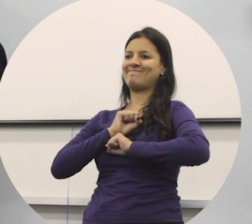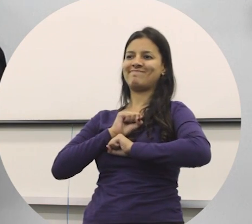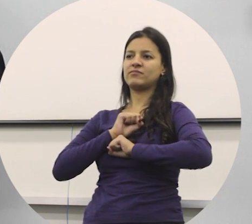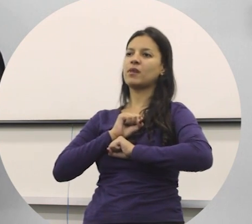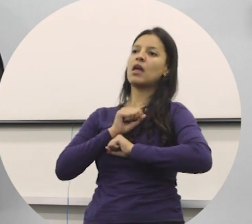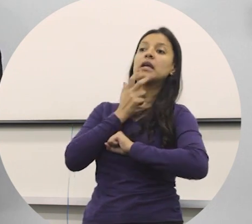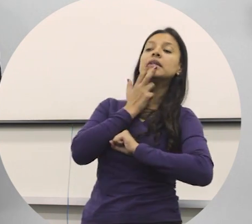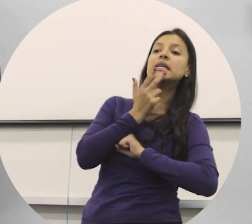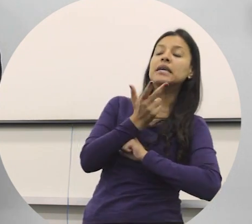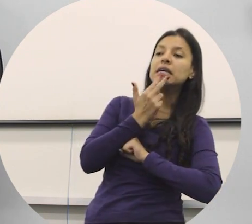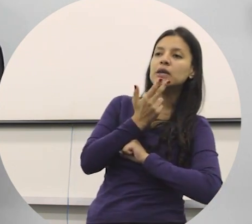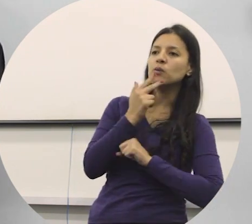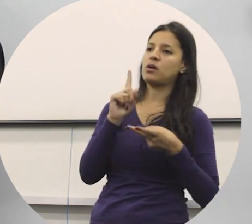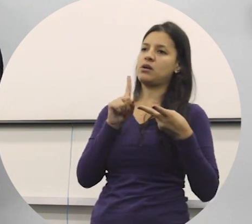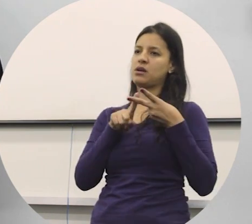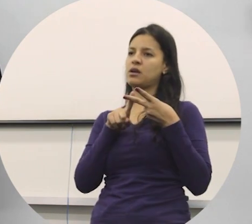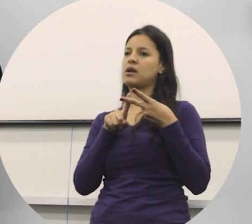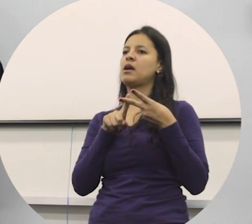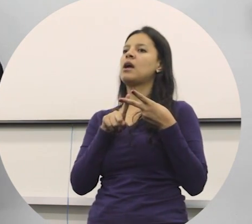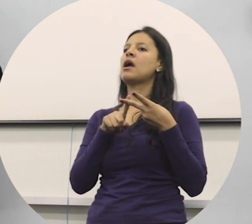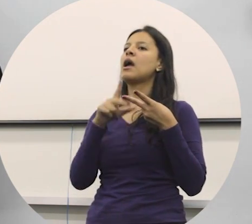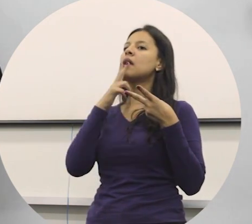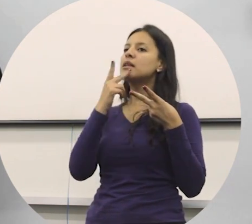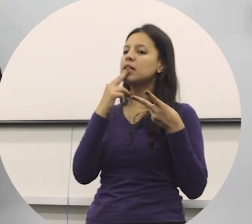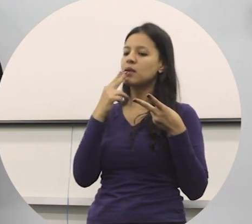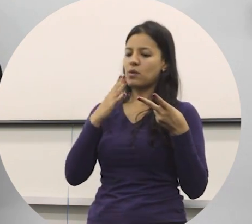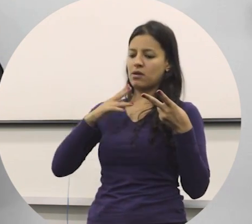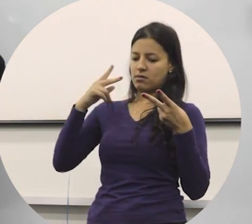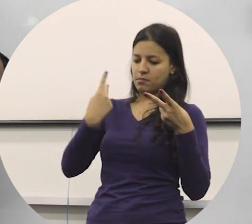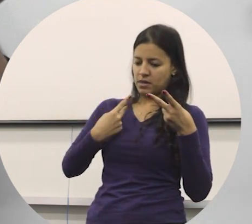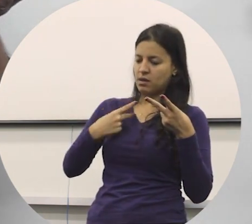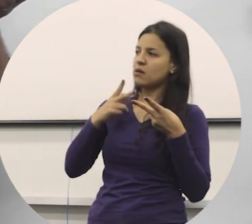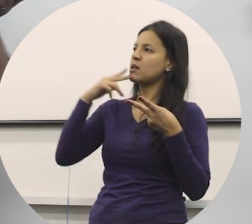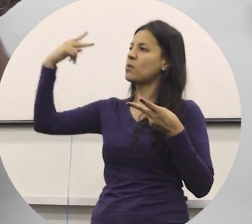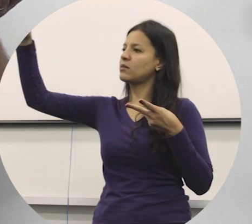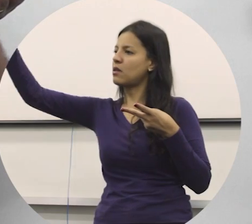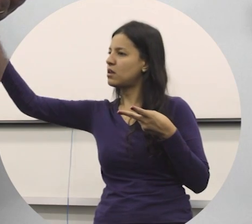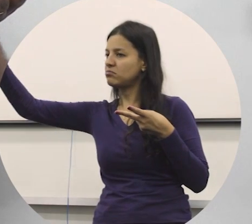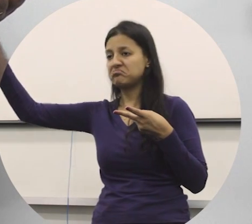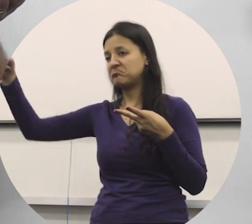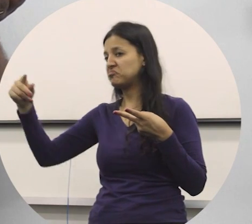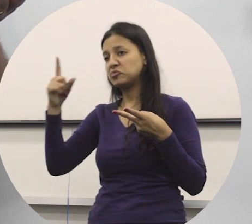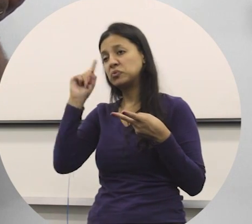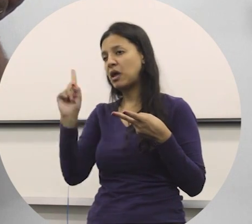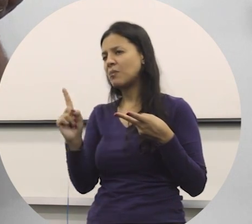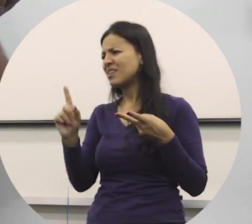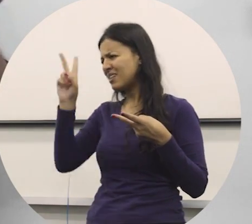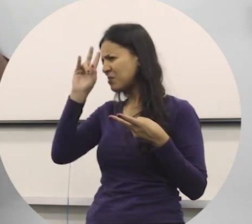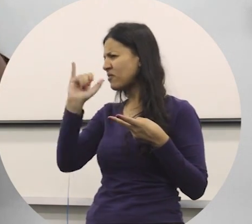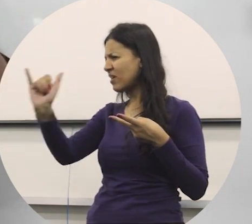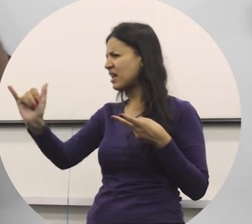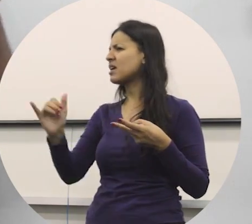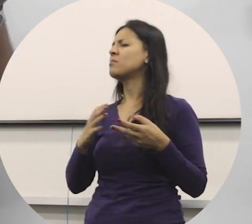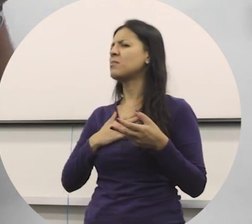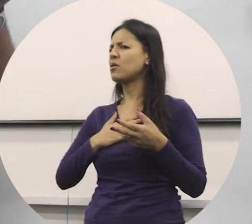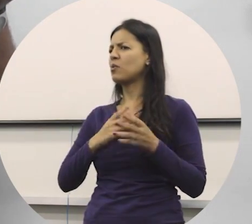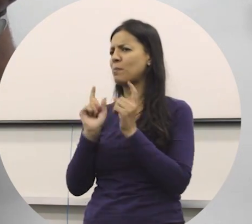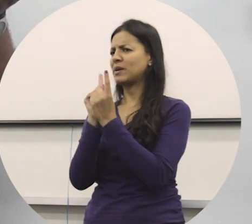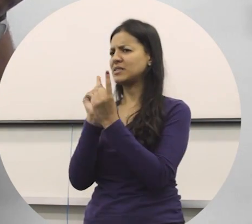é a língua, o que significa a língua para aquela pessoa. Eu já devo ter contado para vocês sobre aquele meu paciente, né, de língua de